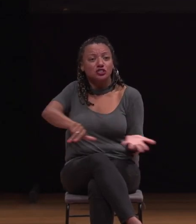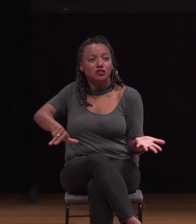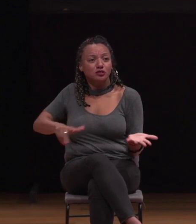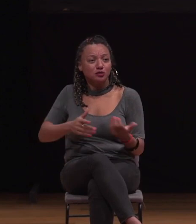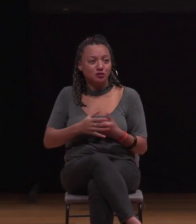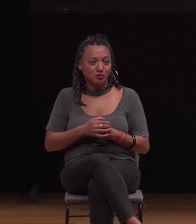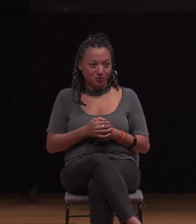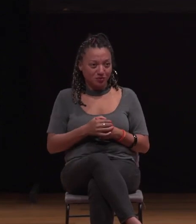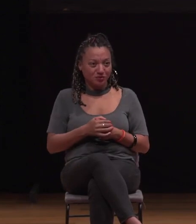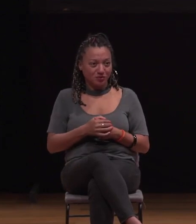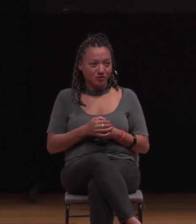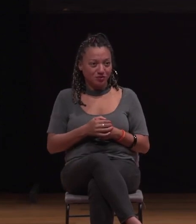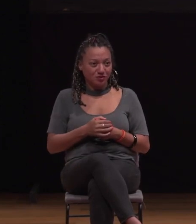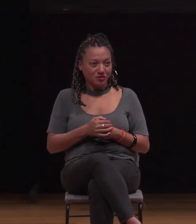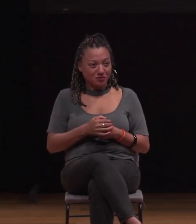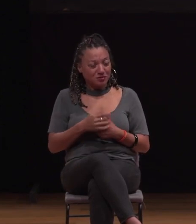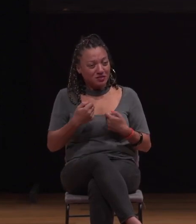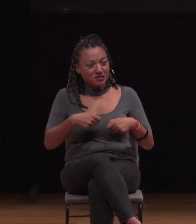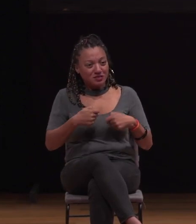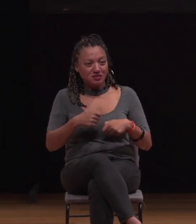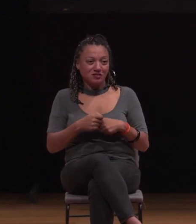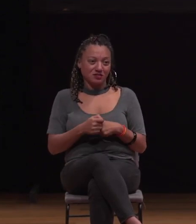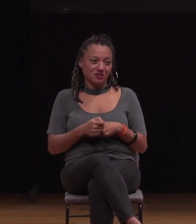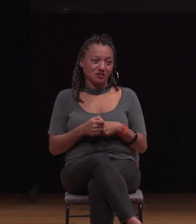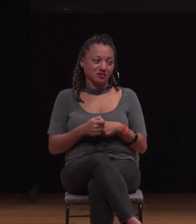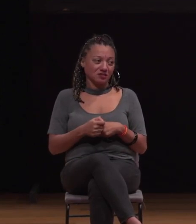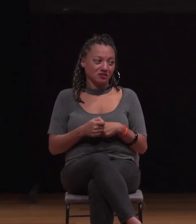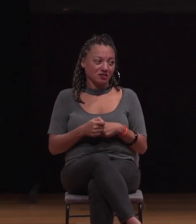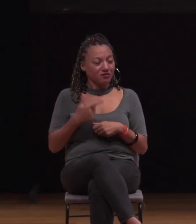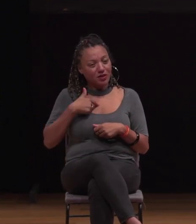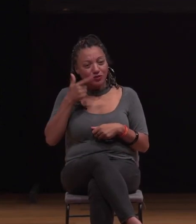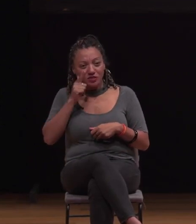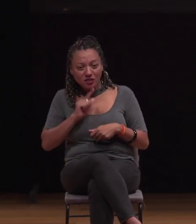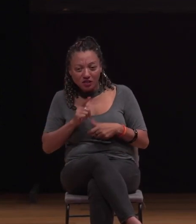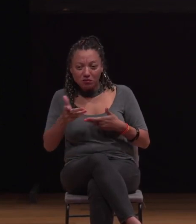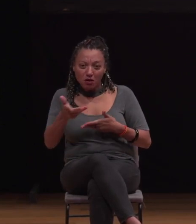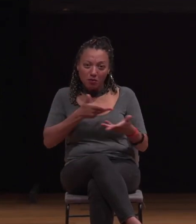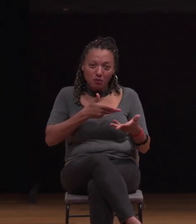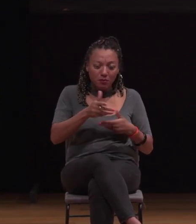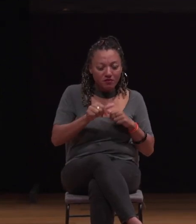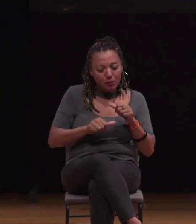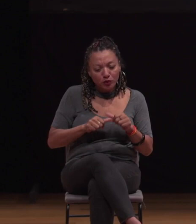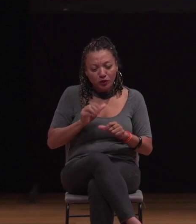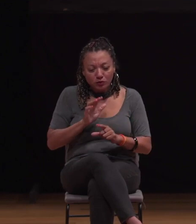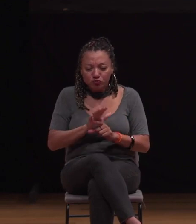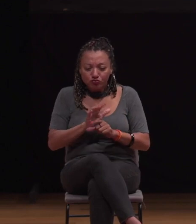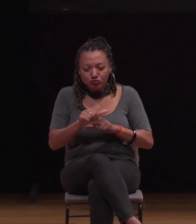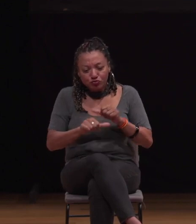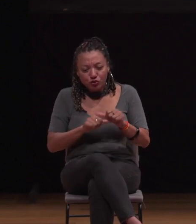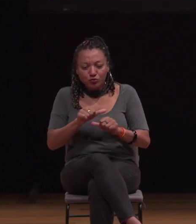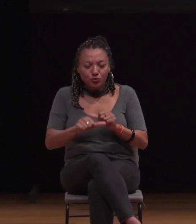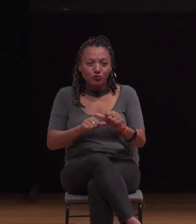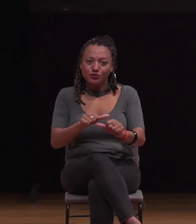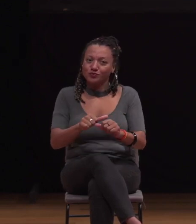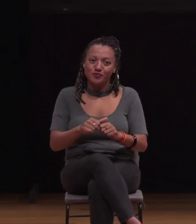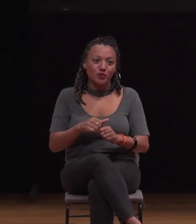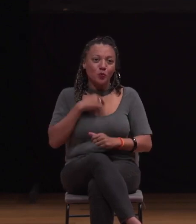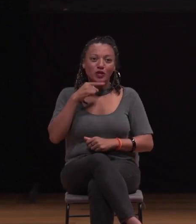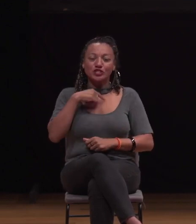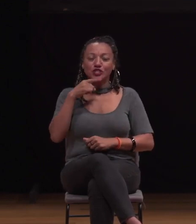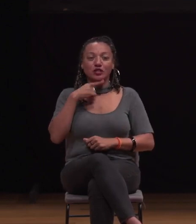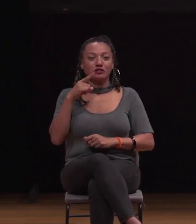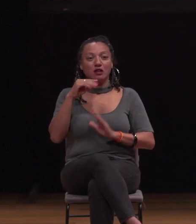leva 20 com você, não vai sozinha. E aí a gente vai, né, conquistando espaços e modificando as coisas na medida do possível. Não dá para a gente chegar com um